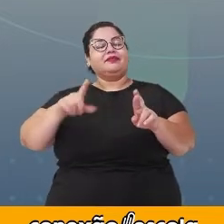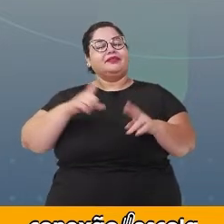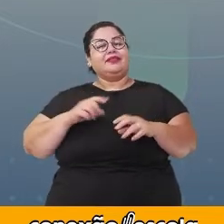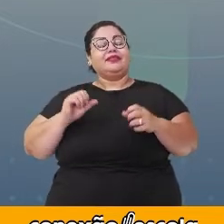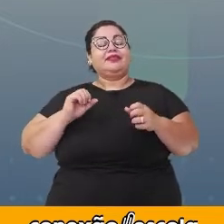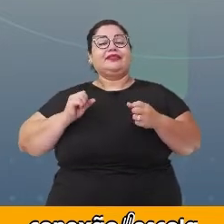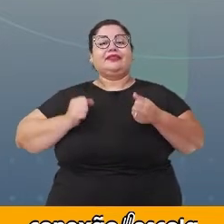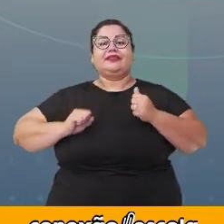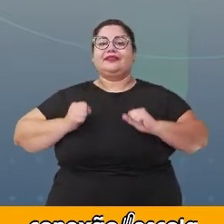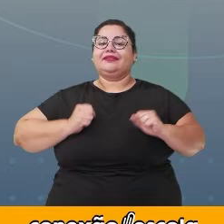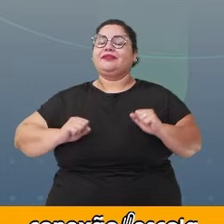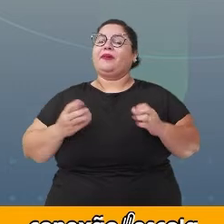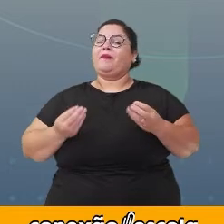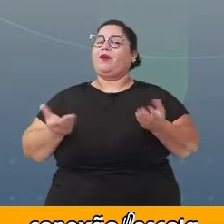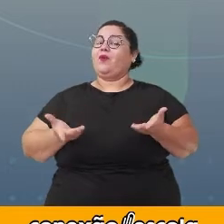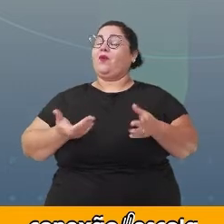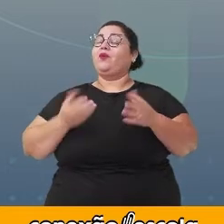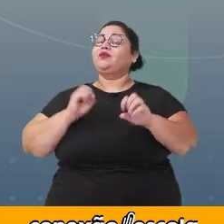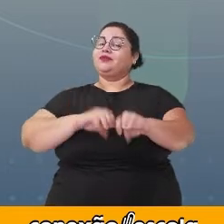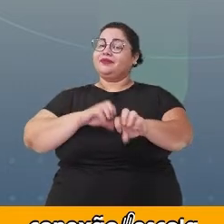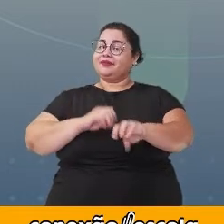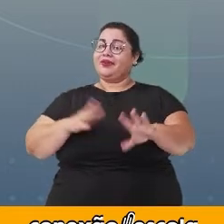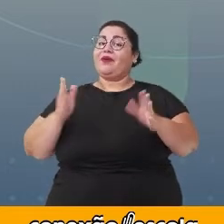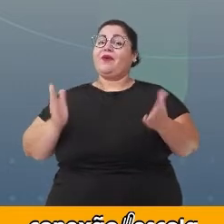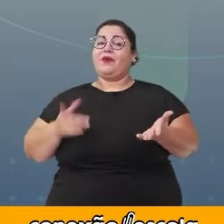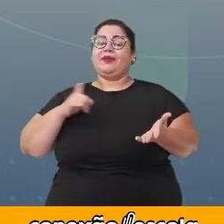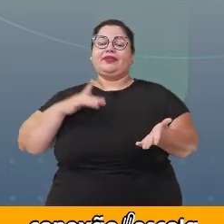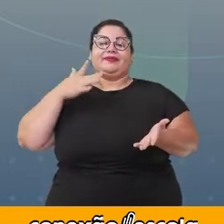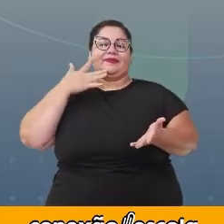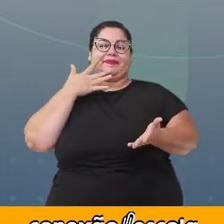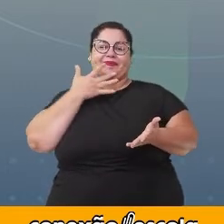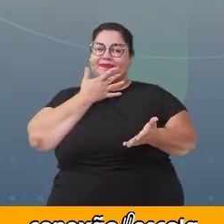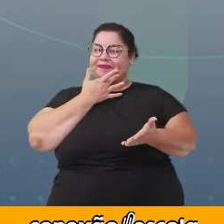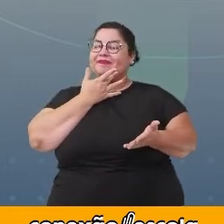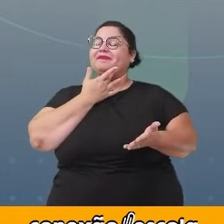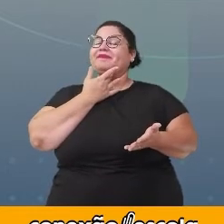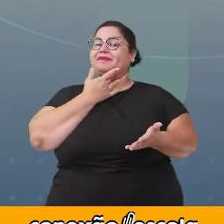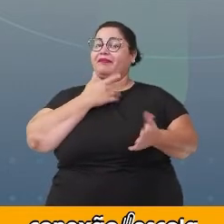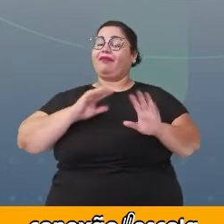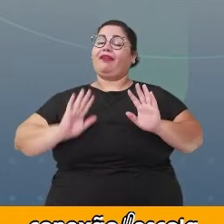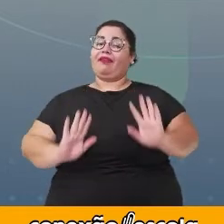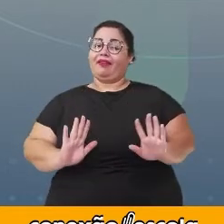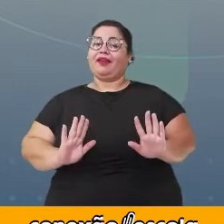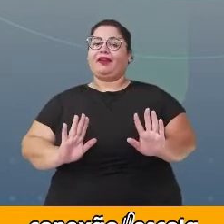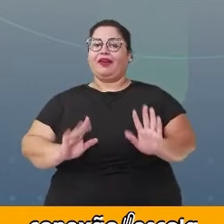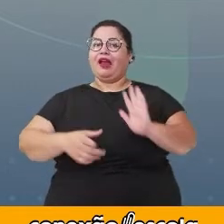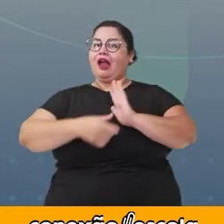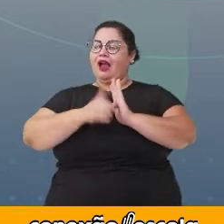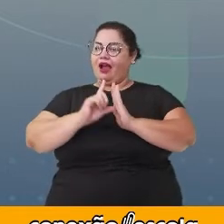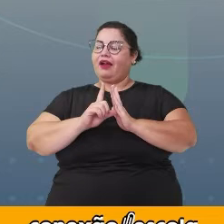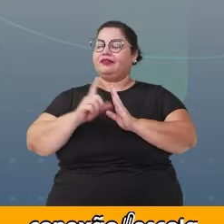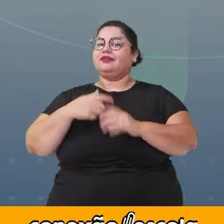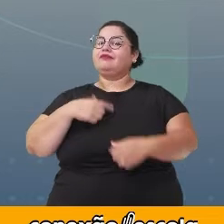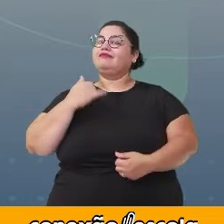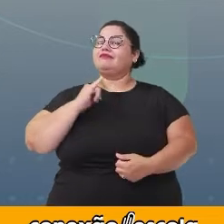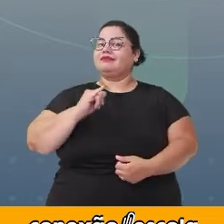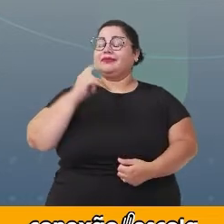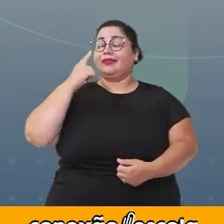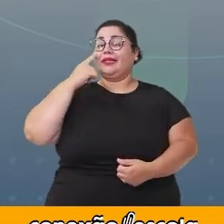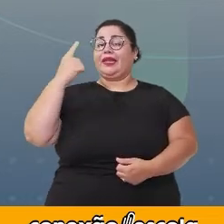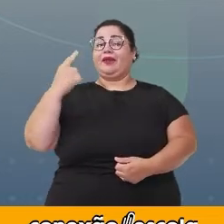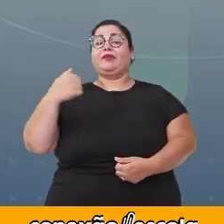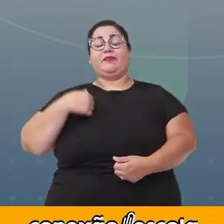muito ansioso, porque a nossa aula de hoje está uma delícia. Ah, mas antes de começarmos, vou só te